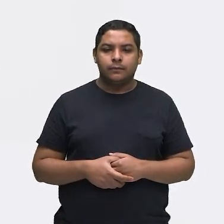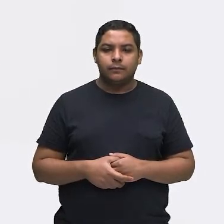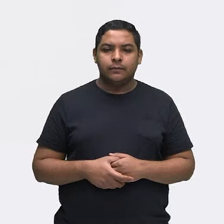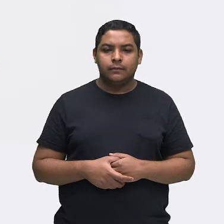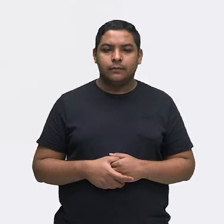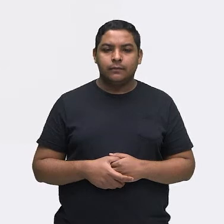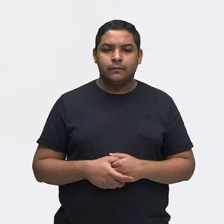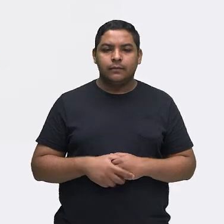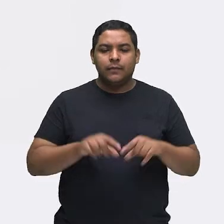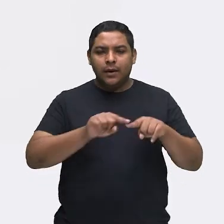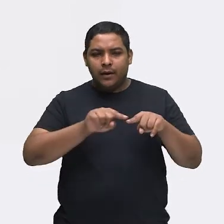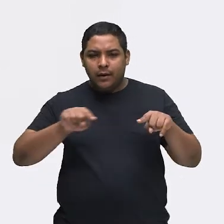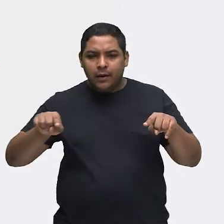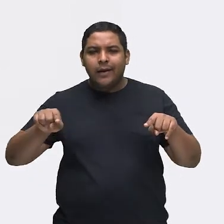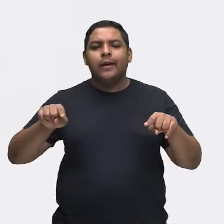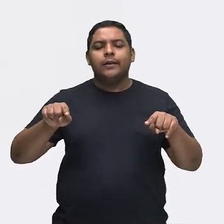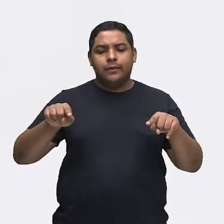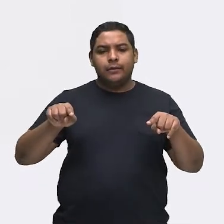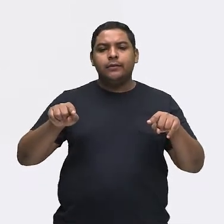vertical, né?